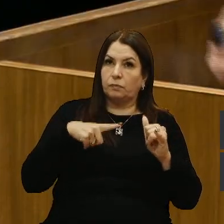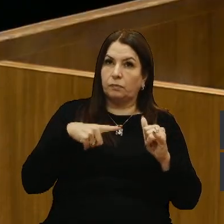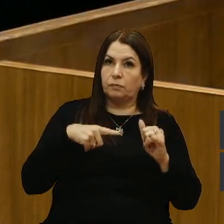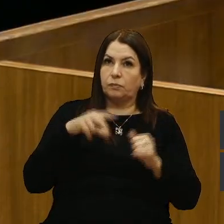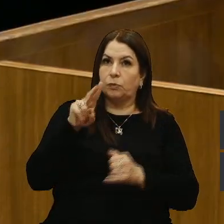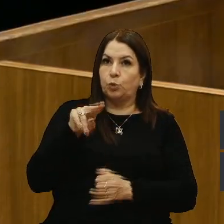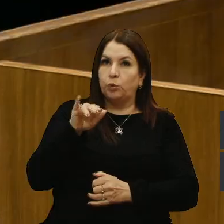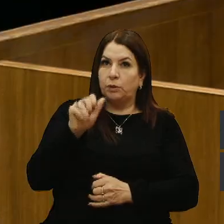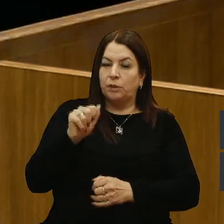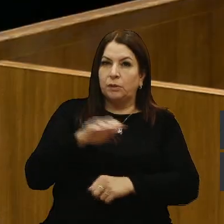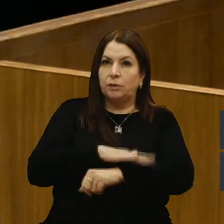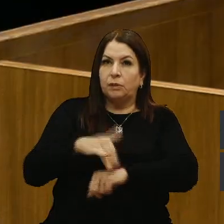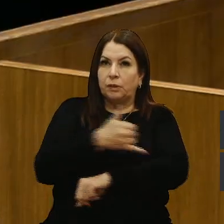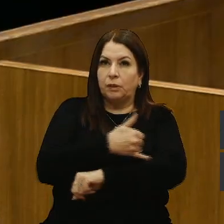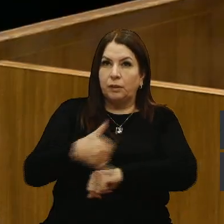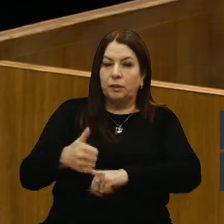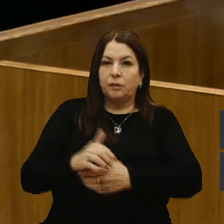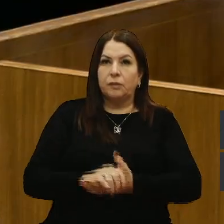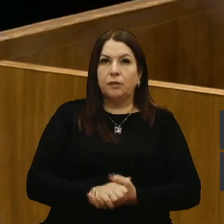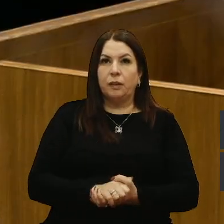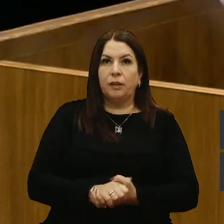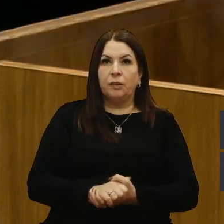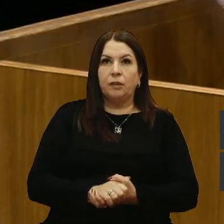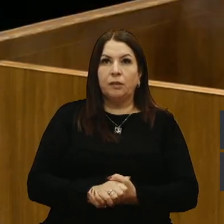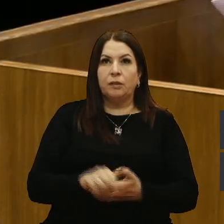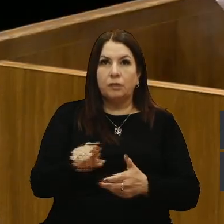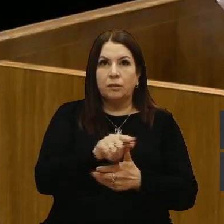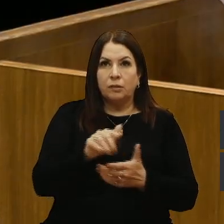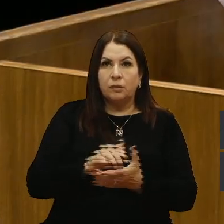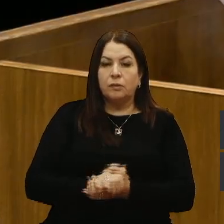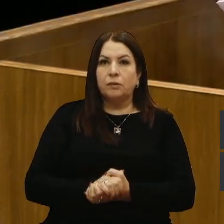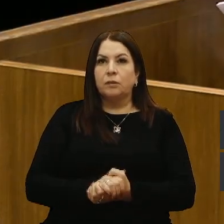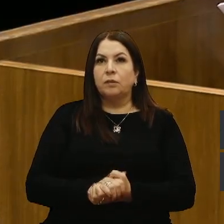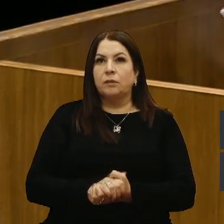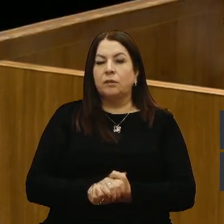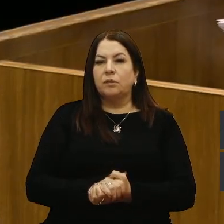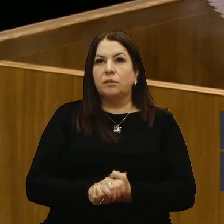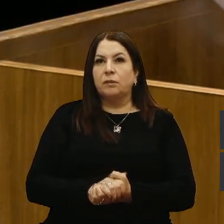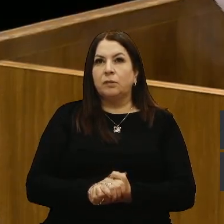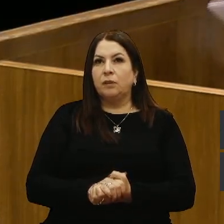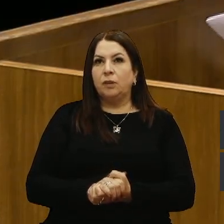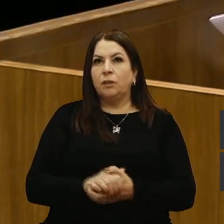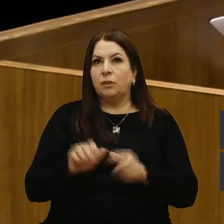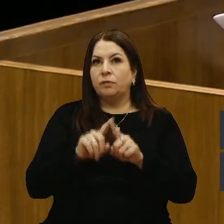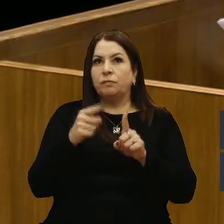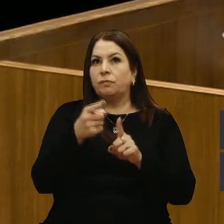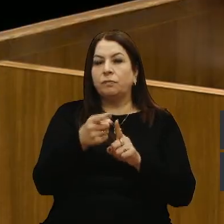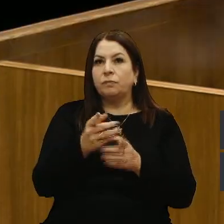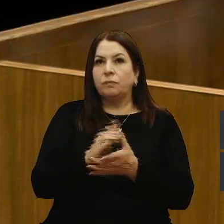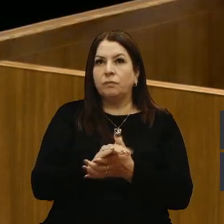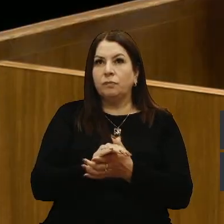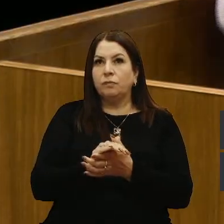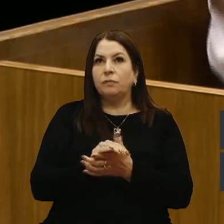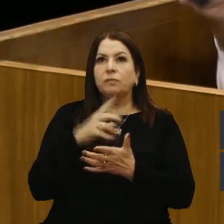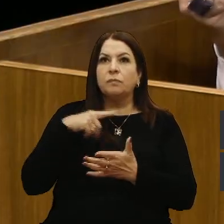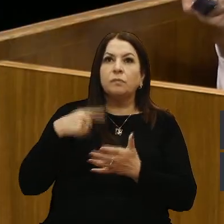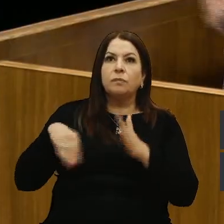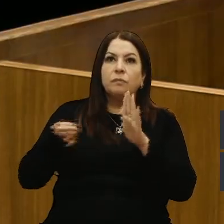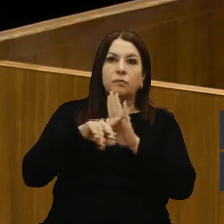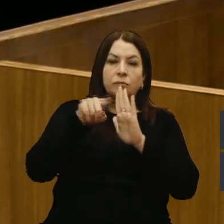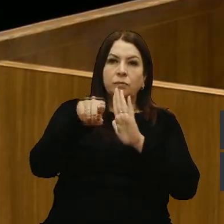de asfalto, né? Todo mundo sabe. Aí é um gerador de luz alugado. Aí chegam